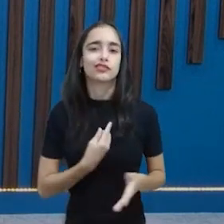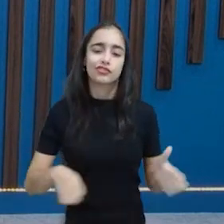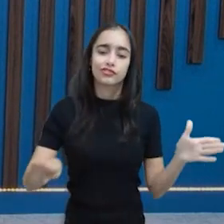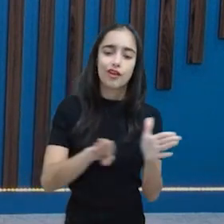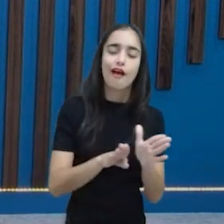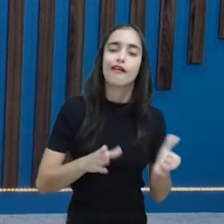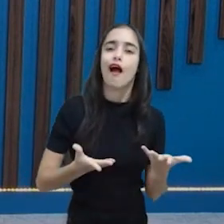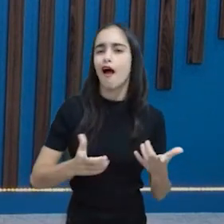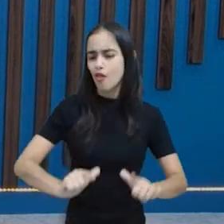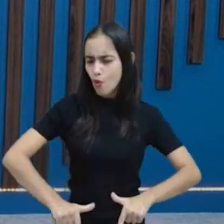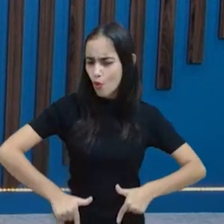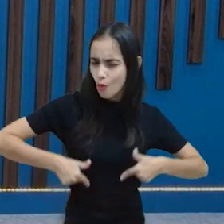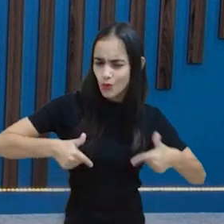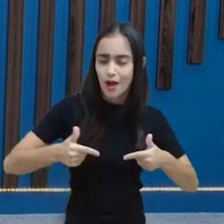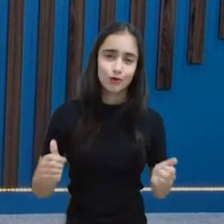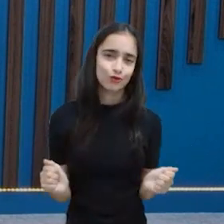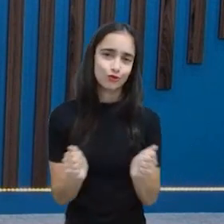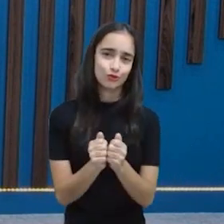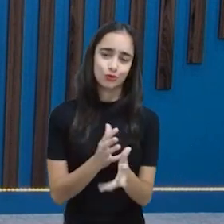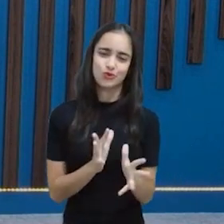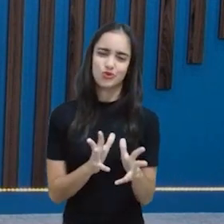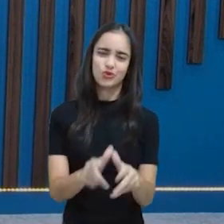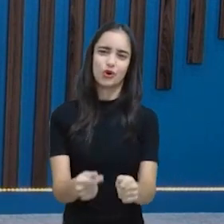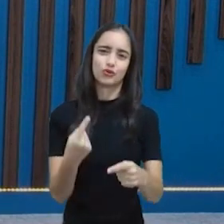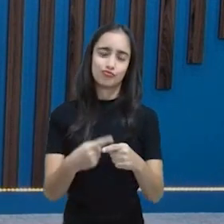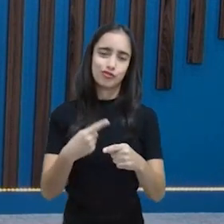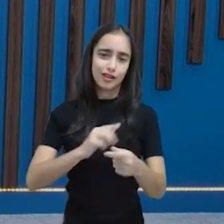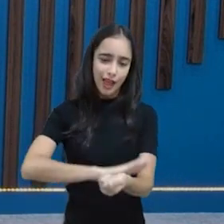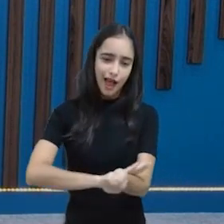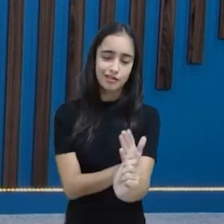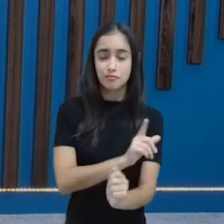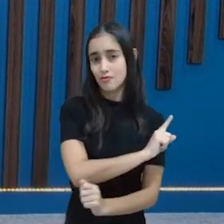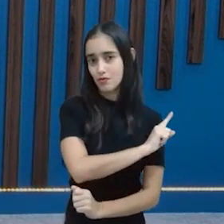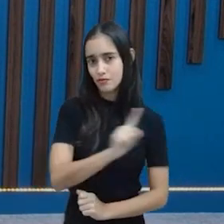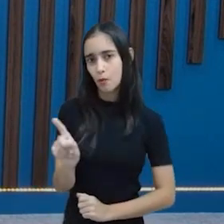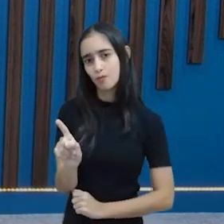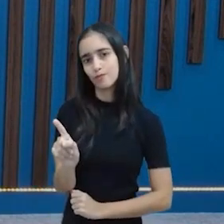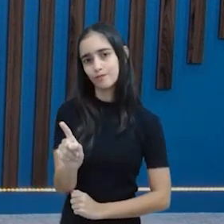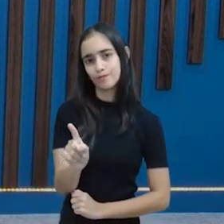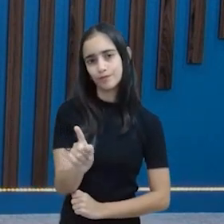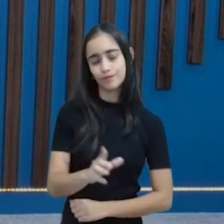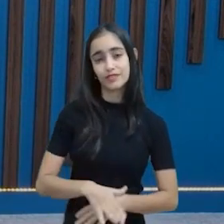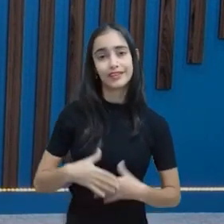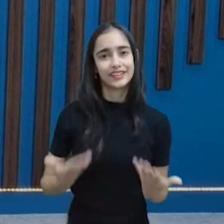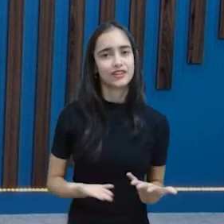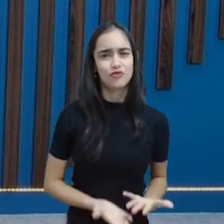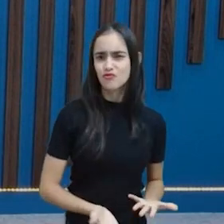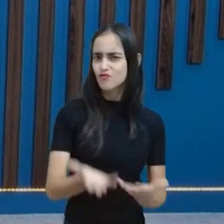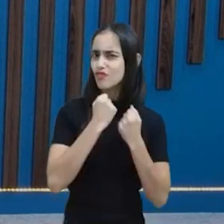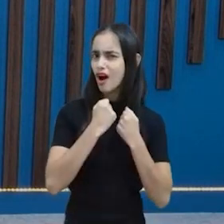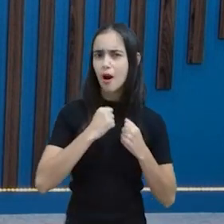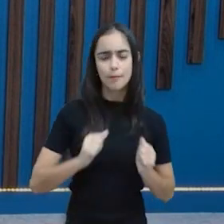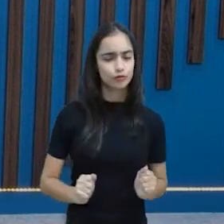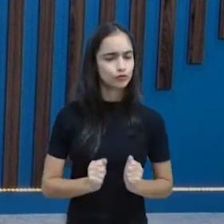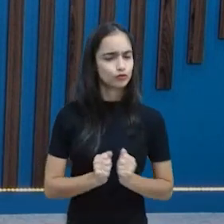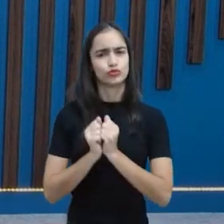nessa luta de mãos dadas, né? Porque racismo não dá mais, né? Então, vamos lá, né?